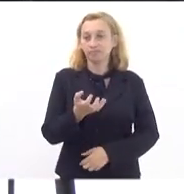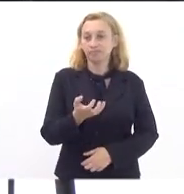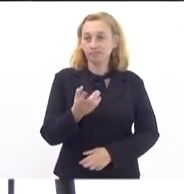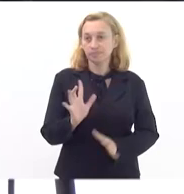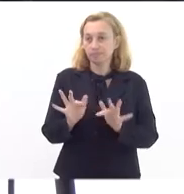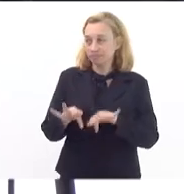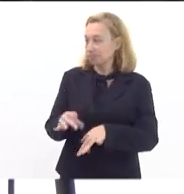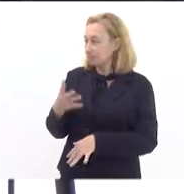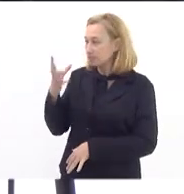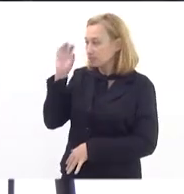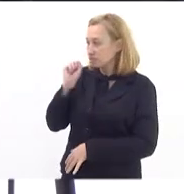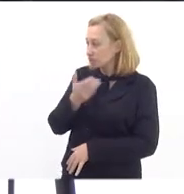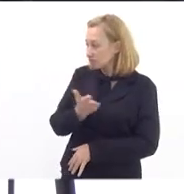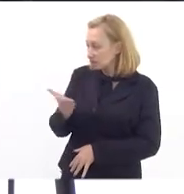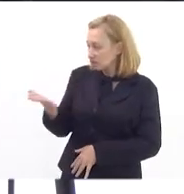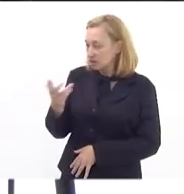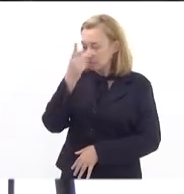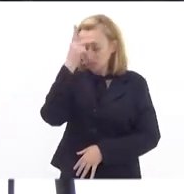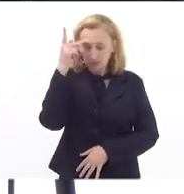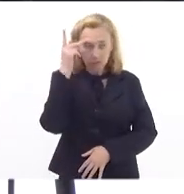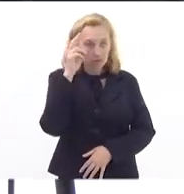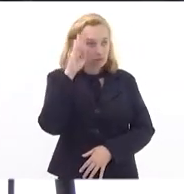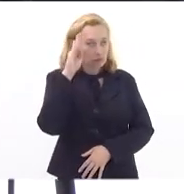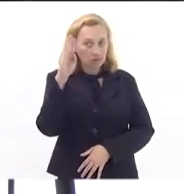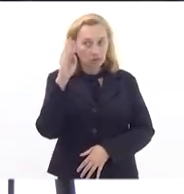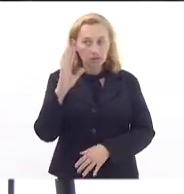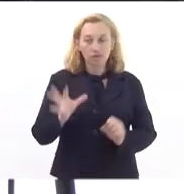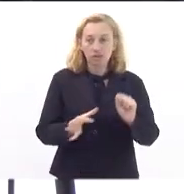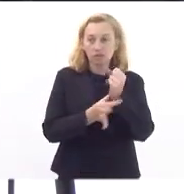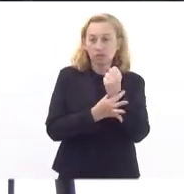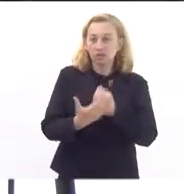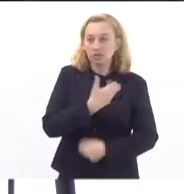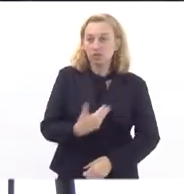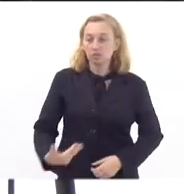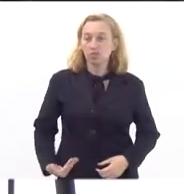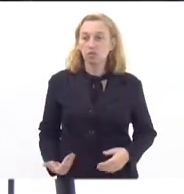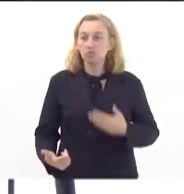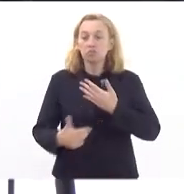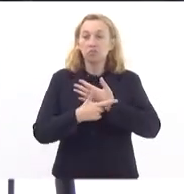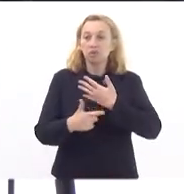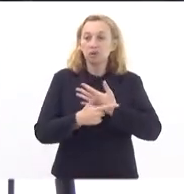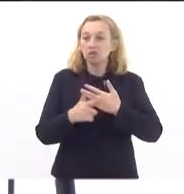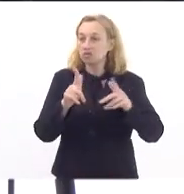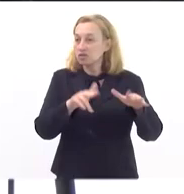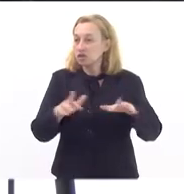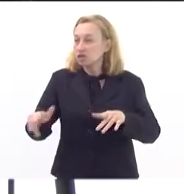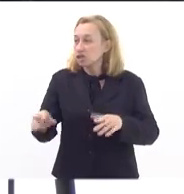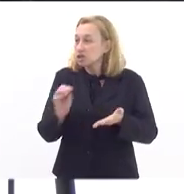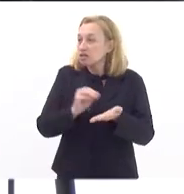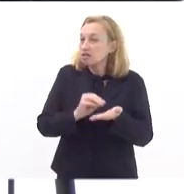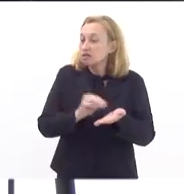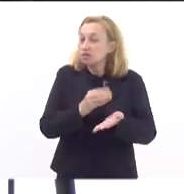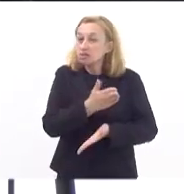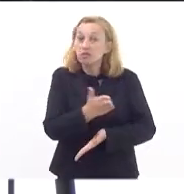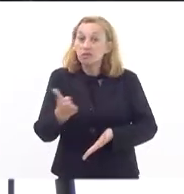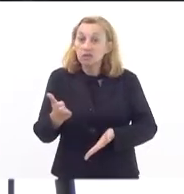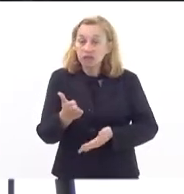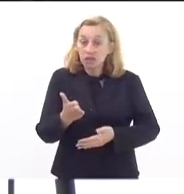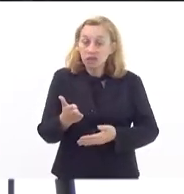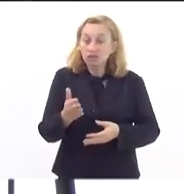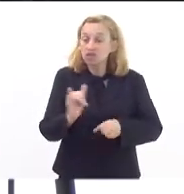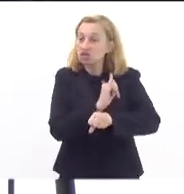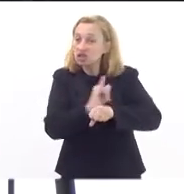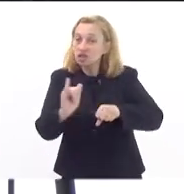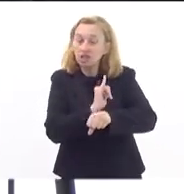é ao final ouvir de vocês como especialistas em segurança pública com papéis diferentes O que que tá é para vocês né como meios como